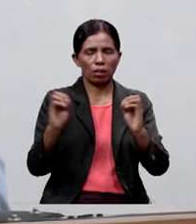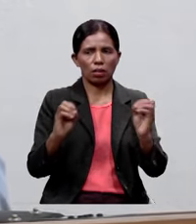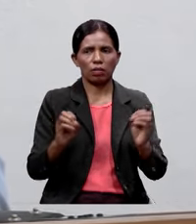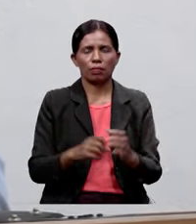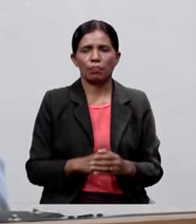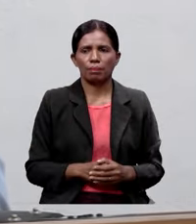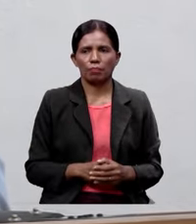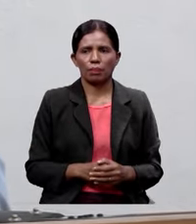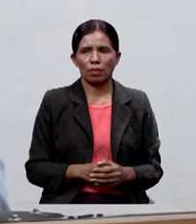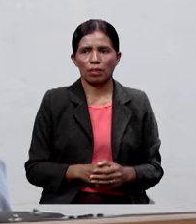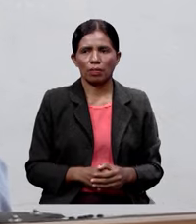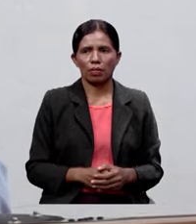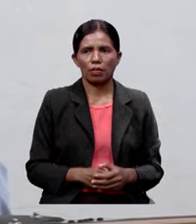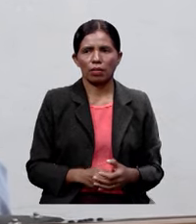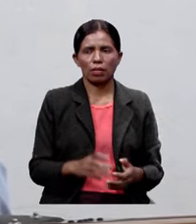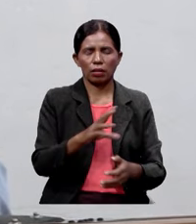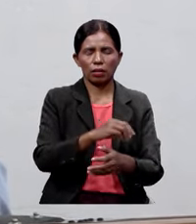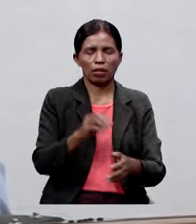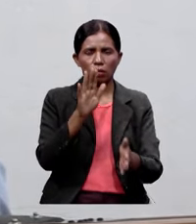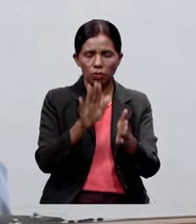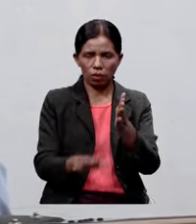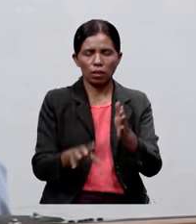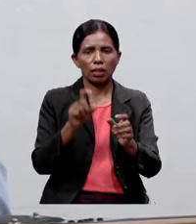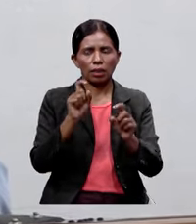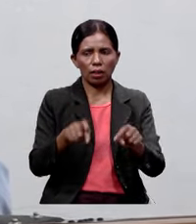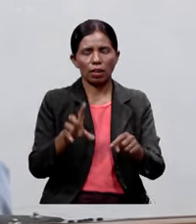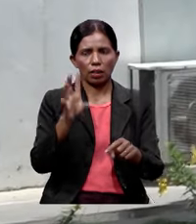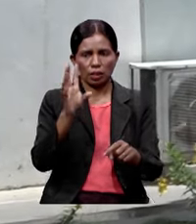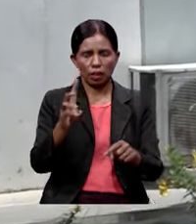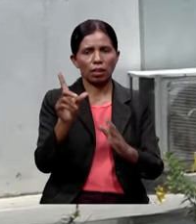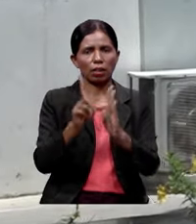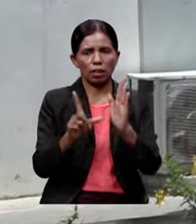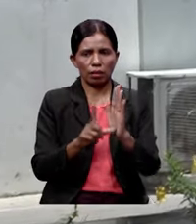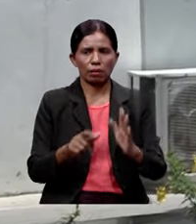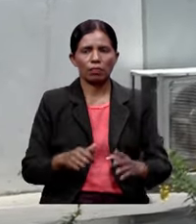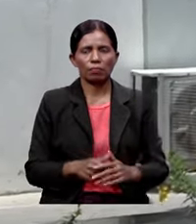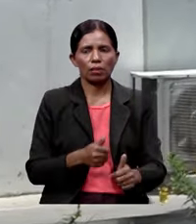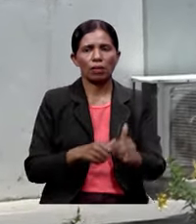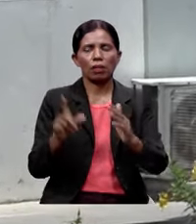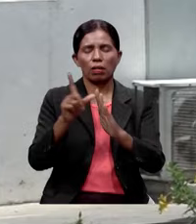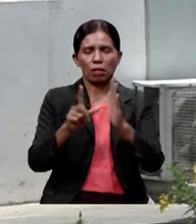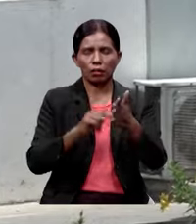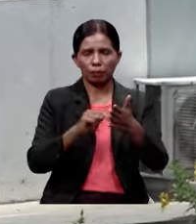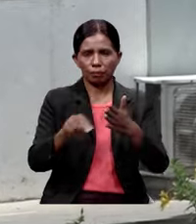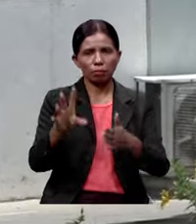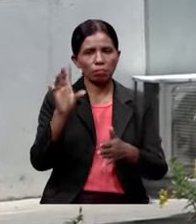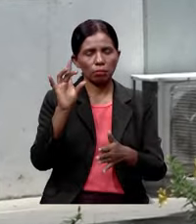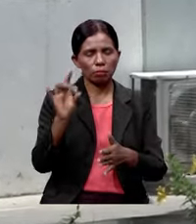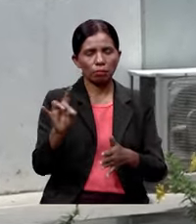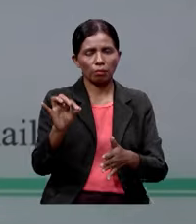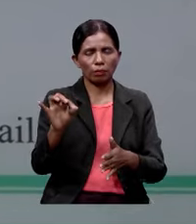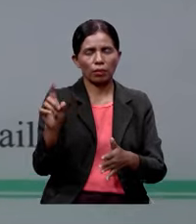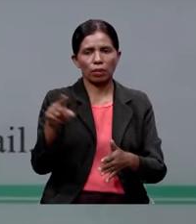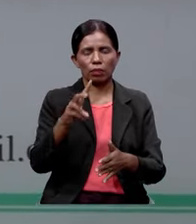senão, mínimo lima tem que nem interpretação da lei. Tuir lei número sia para Rihon Rua Lima